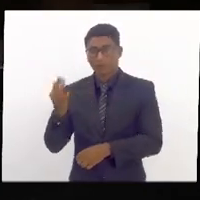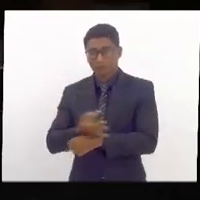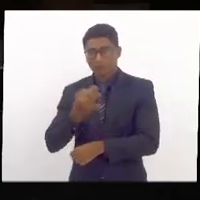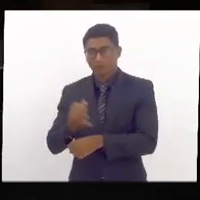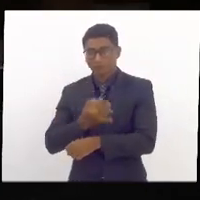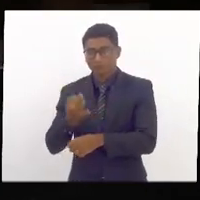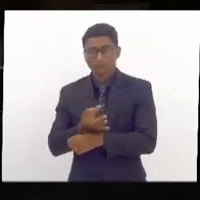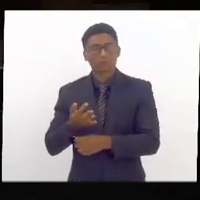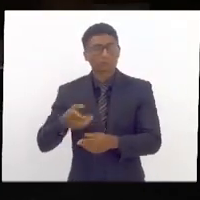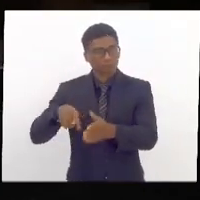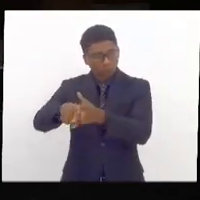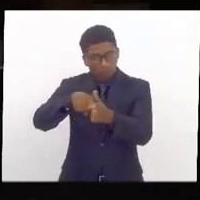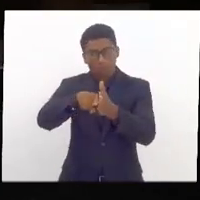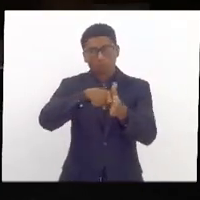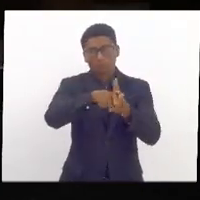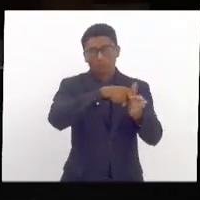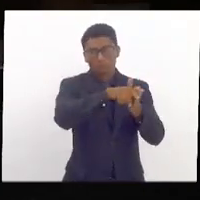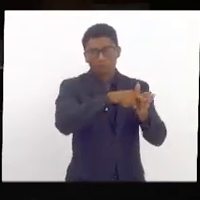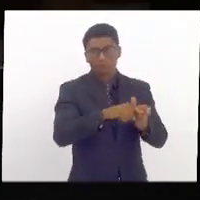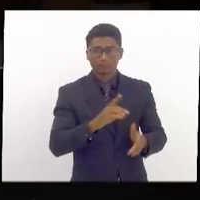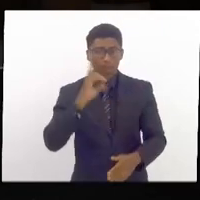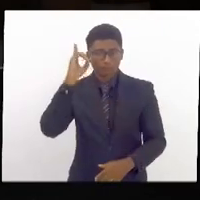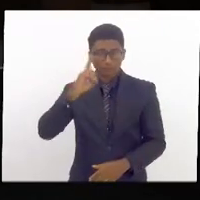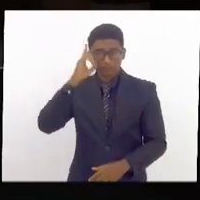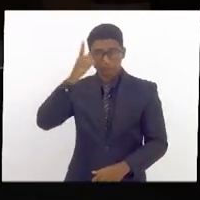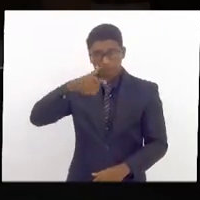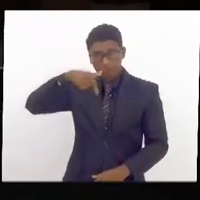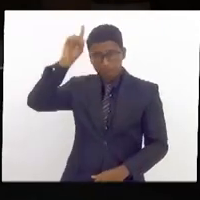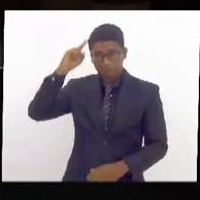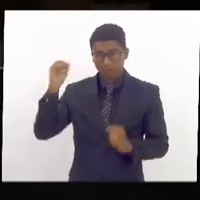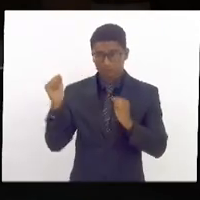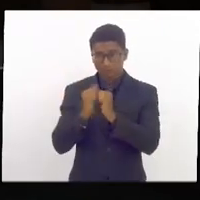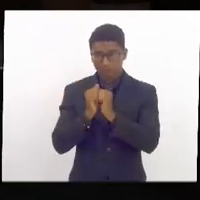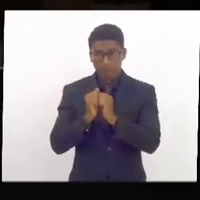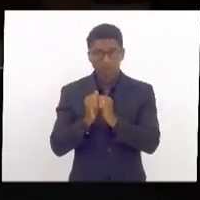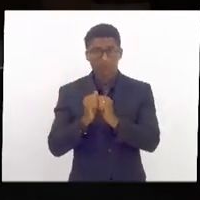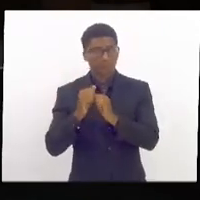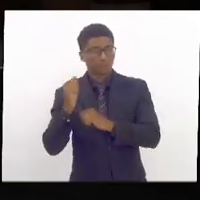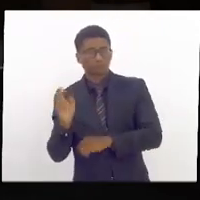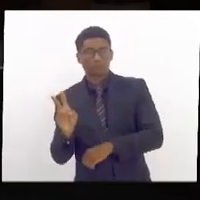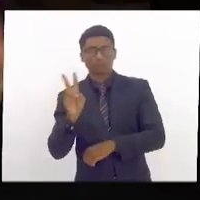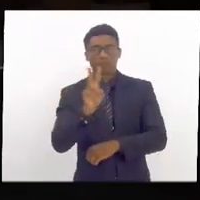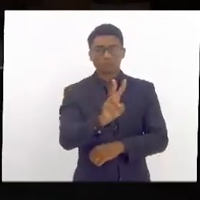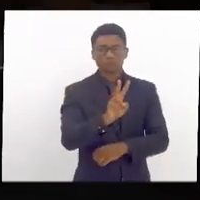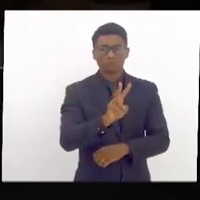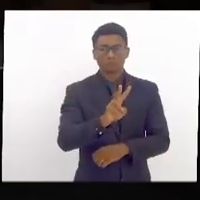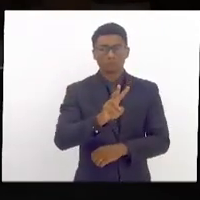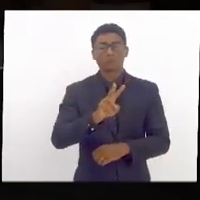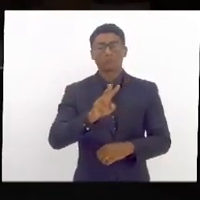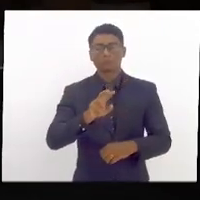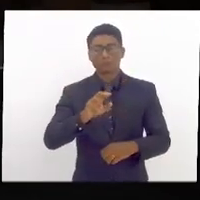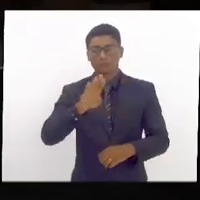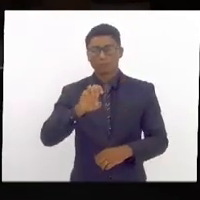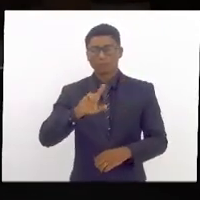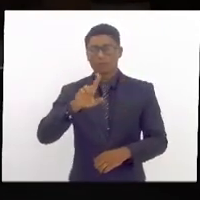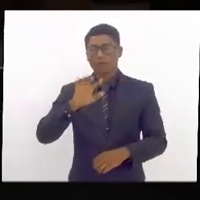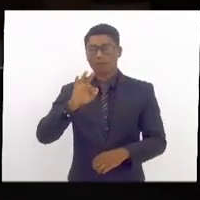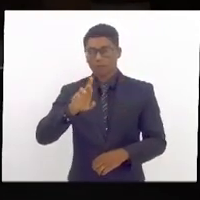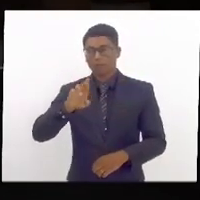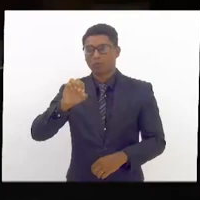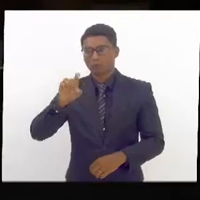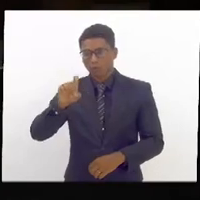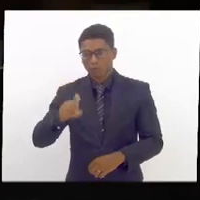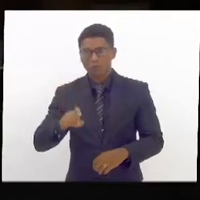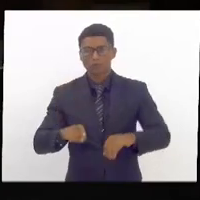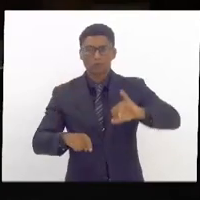das vistorias, o deputado Luiz Paulo participou comigo, da vistoria do ramal de Santa Cruz, do ramal de Japeri, de Belfort Roxo, de